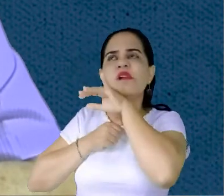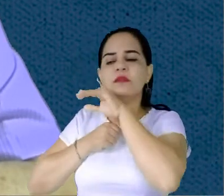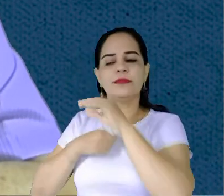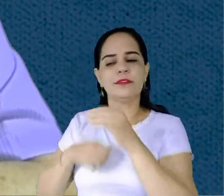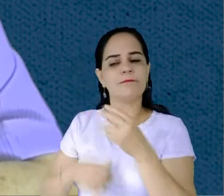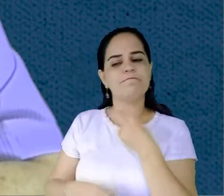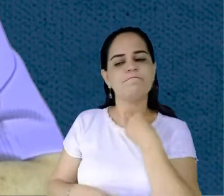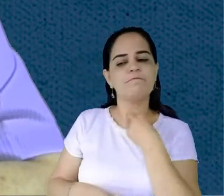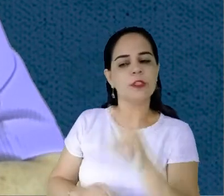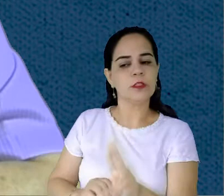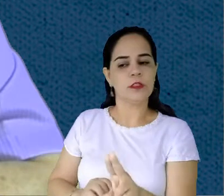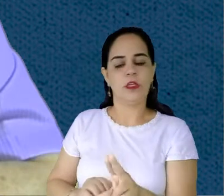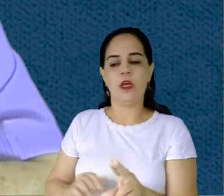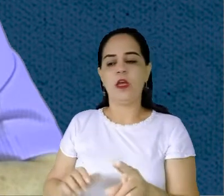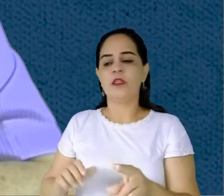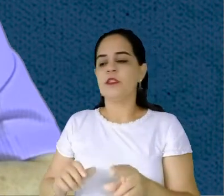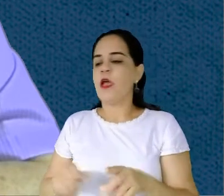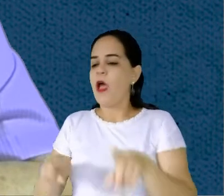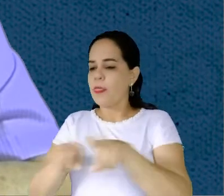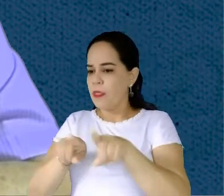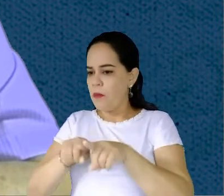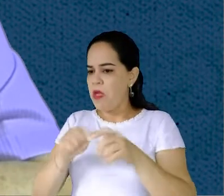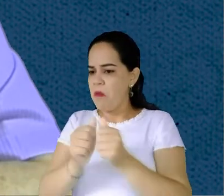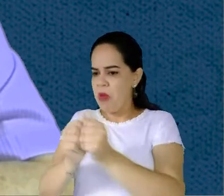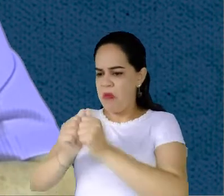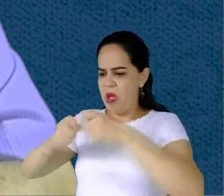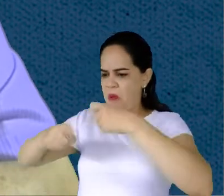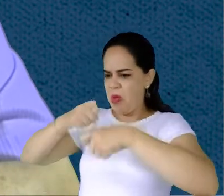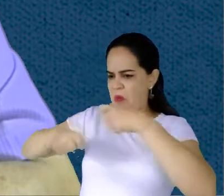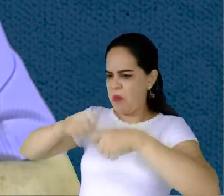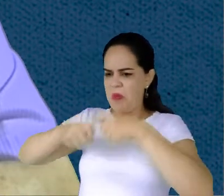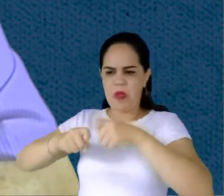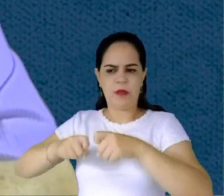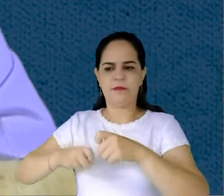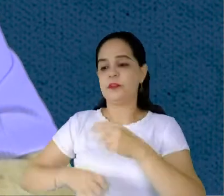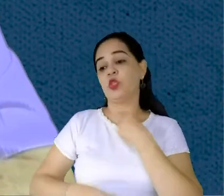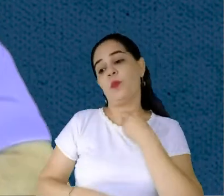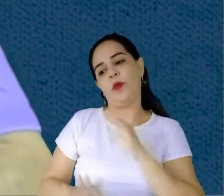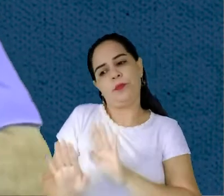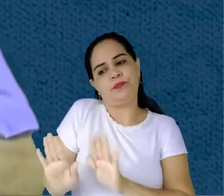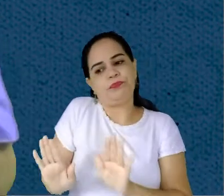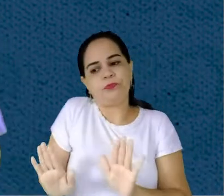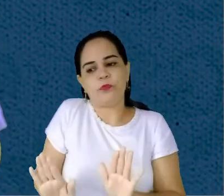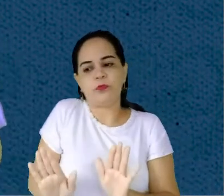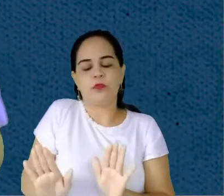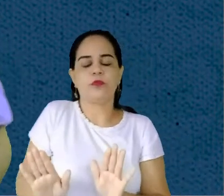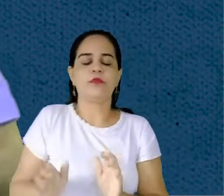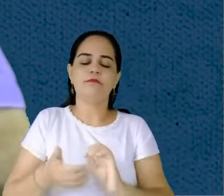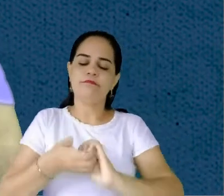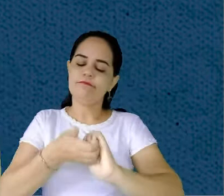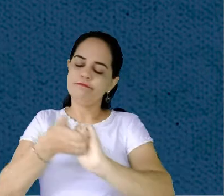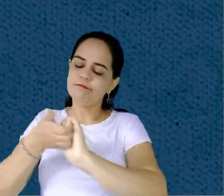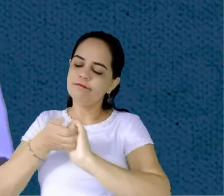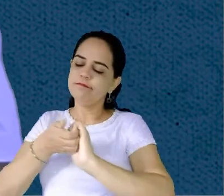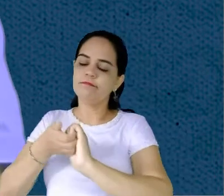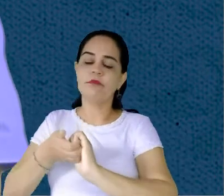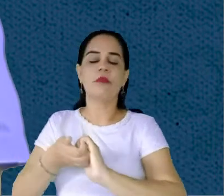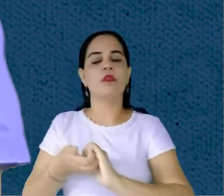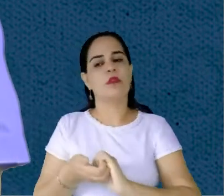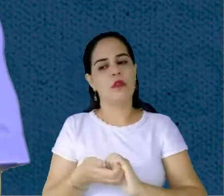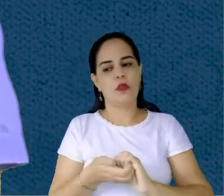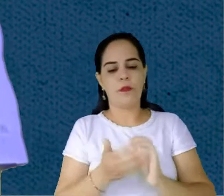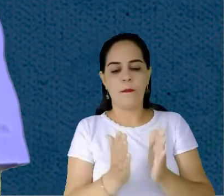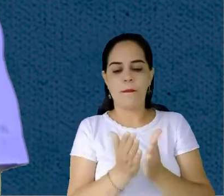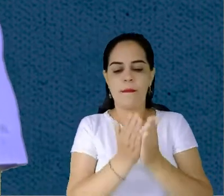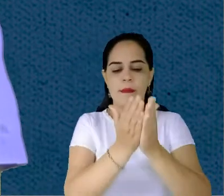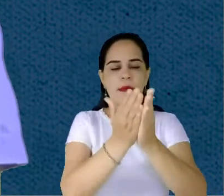Vós fazeis bem se evitardes essas coisas. Saudações. Palavra